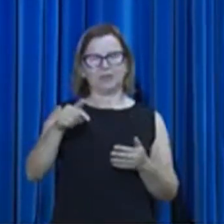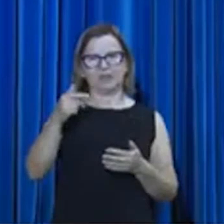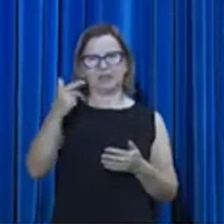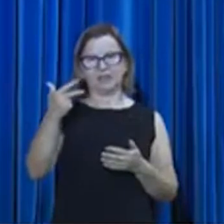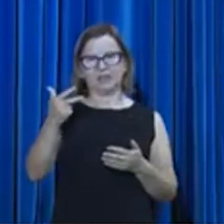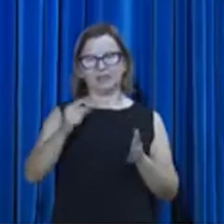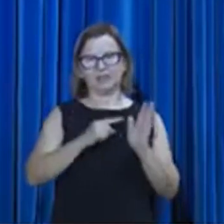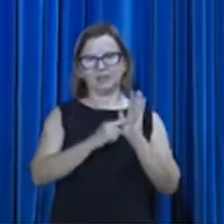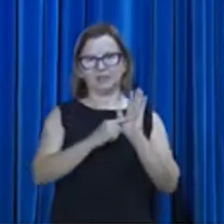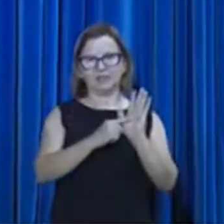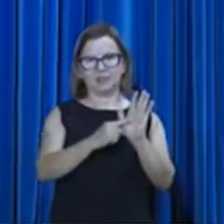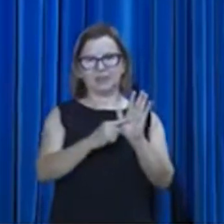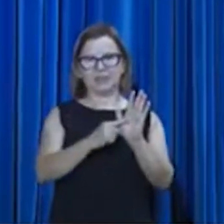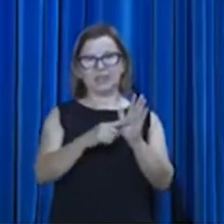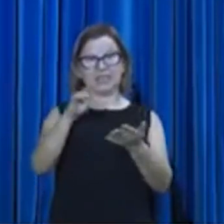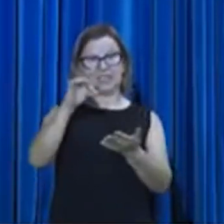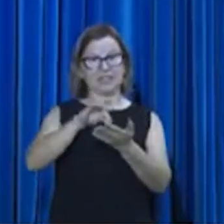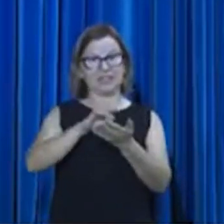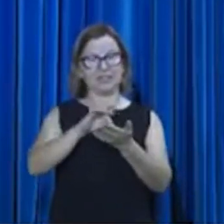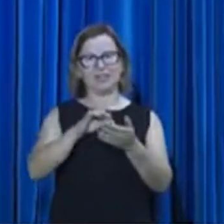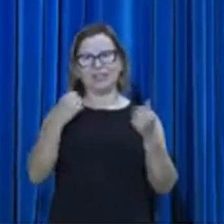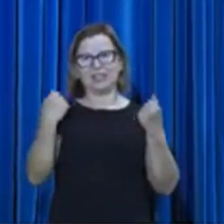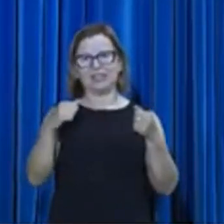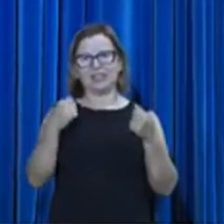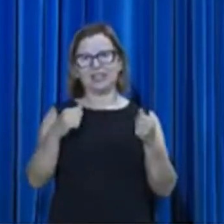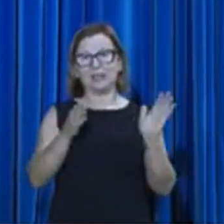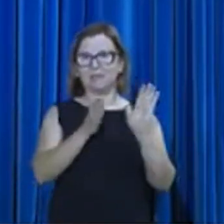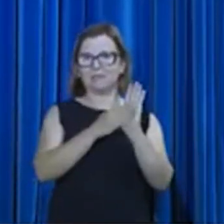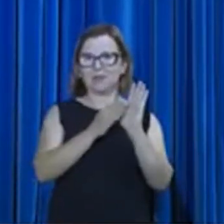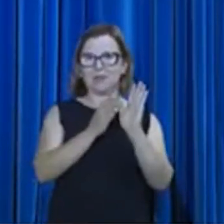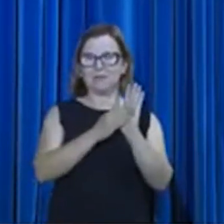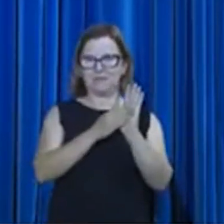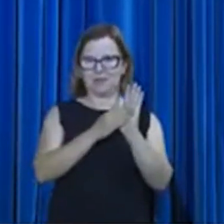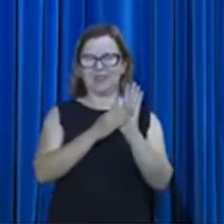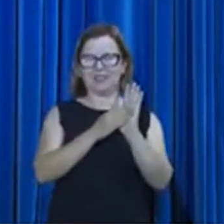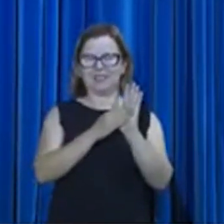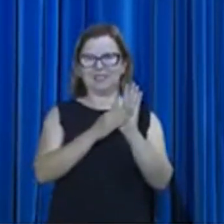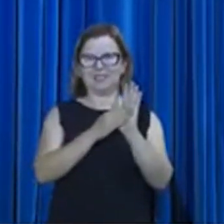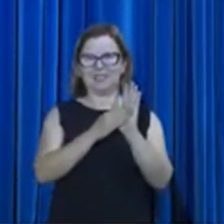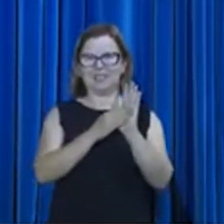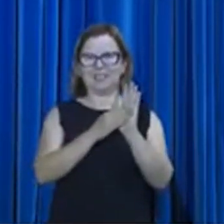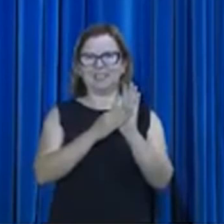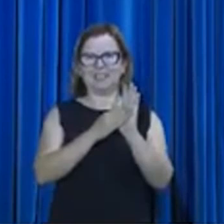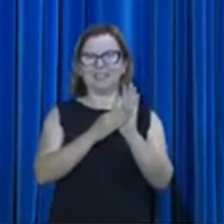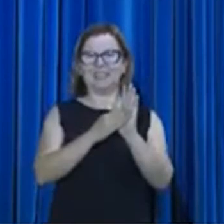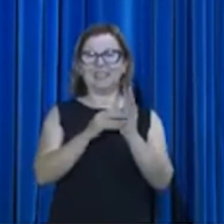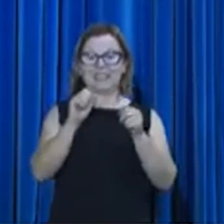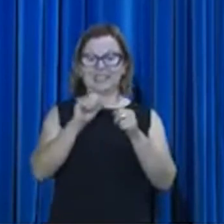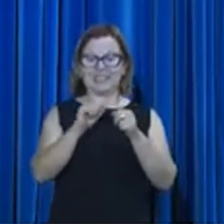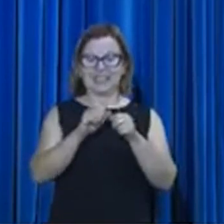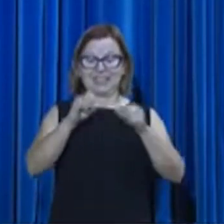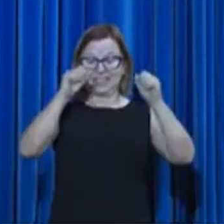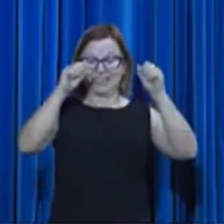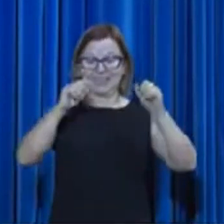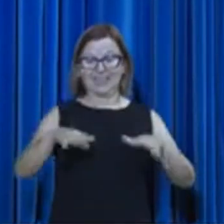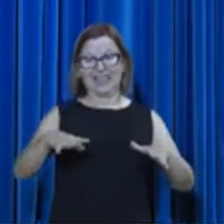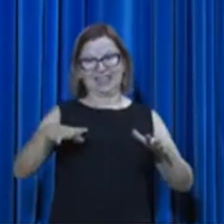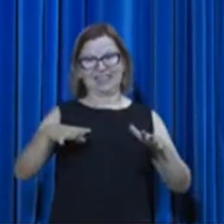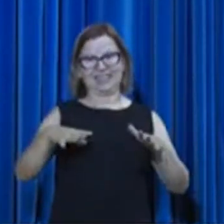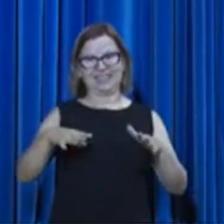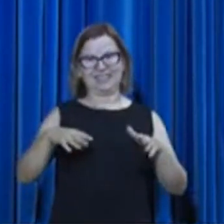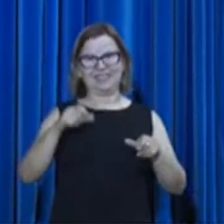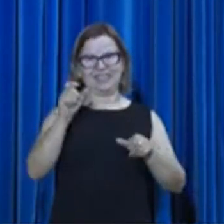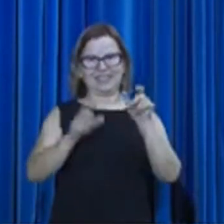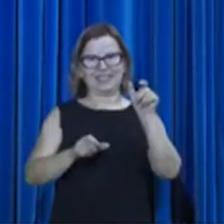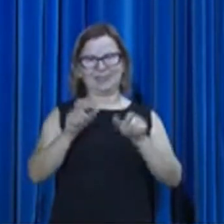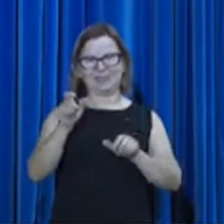mostra a real necessidade e propósito original da criação do homem. Um relacionamento de